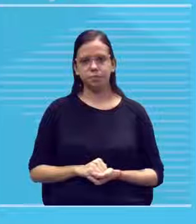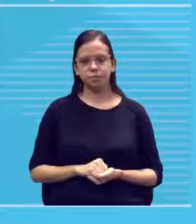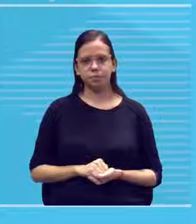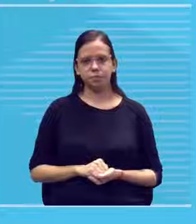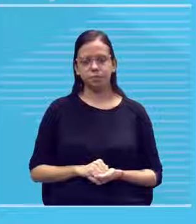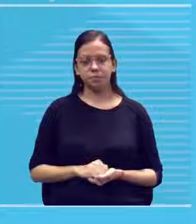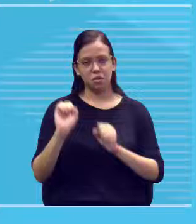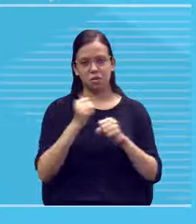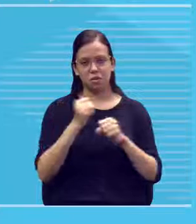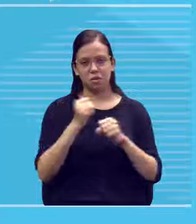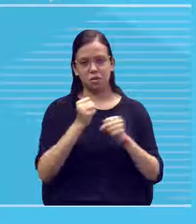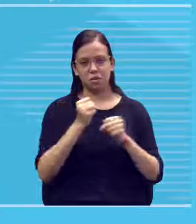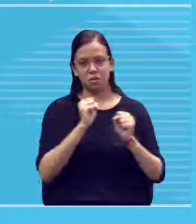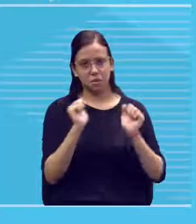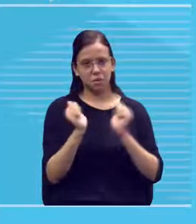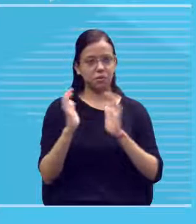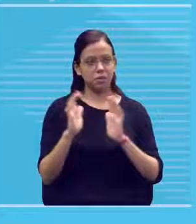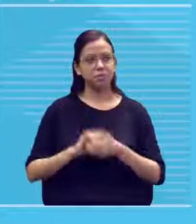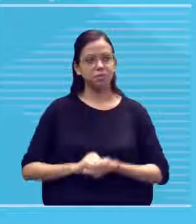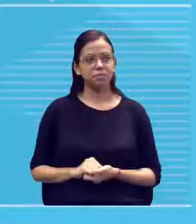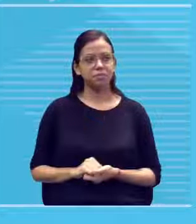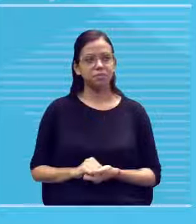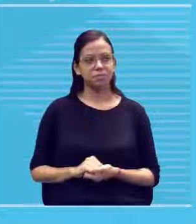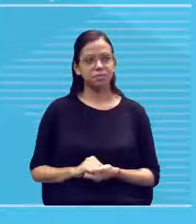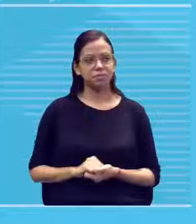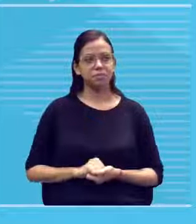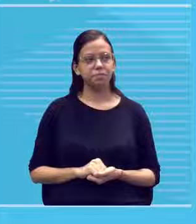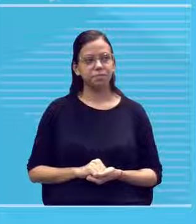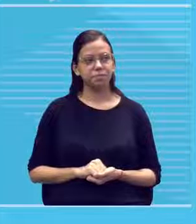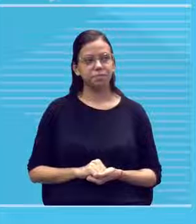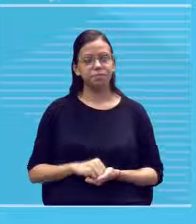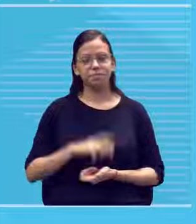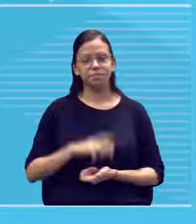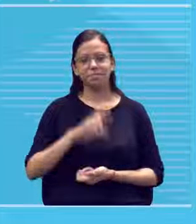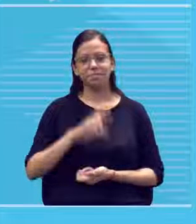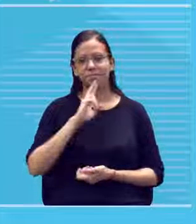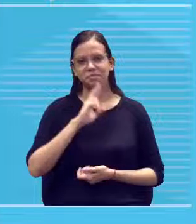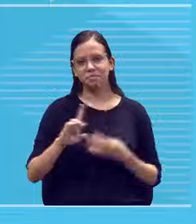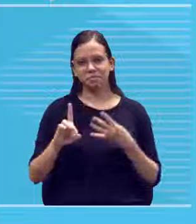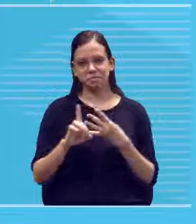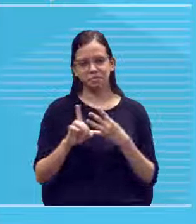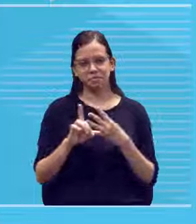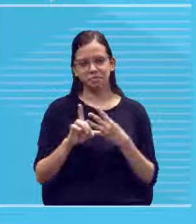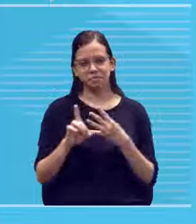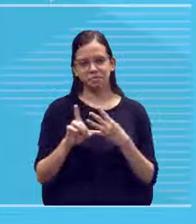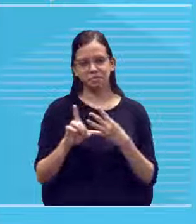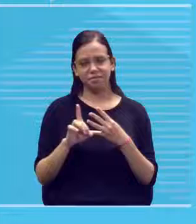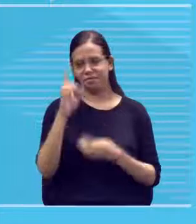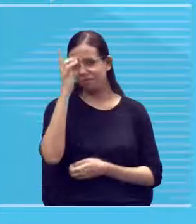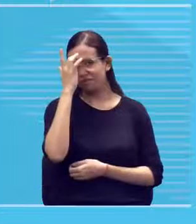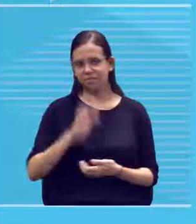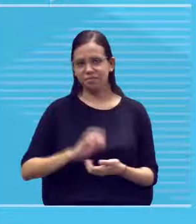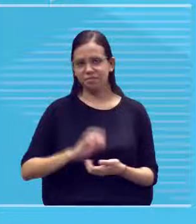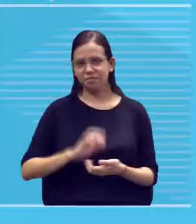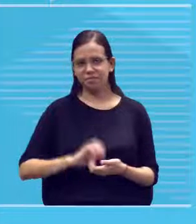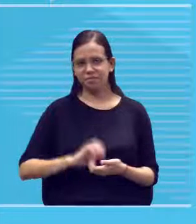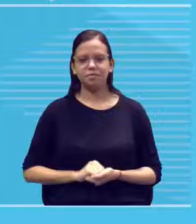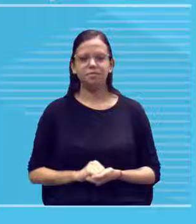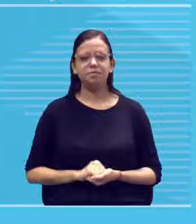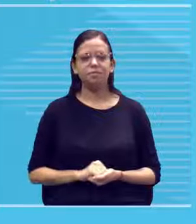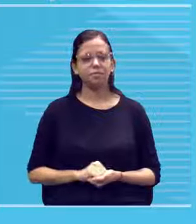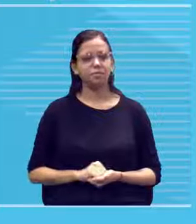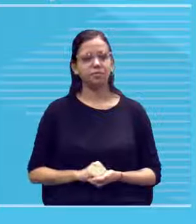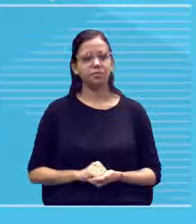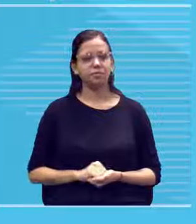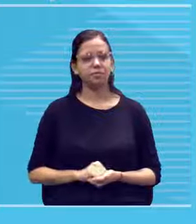a vassoura mágica tranquilo não olha aí letra de facinho em essa aqui é só